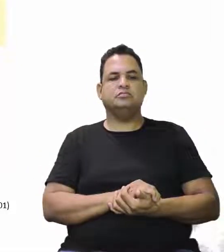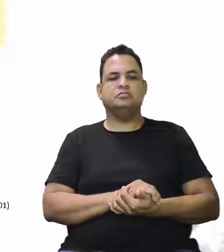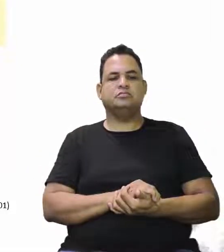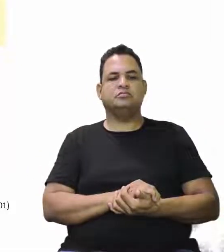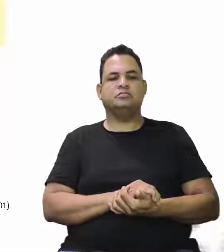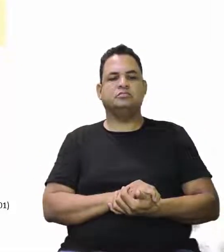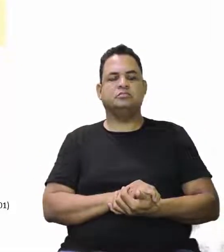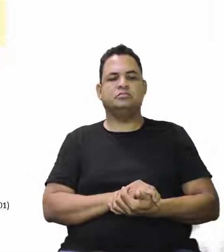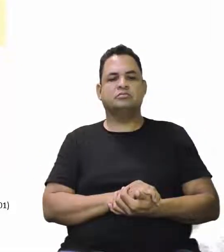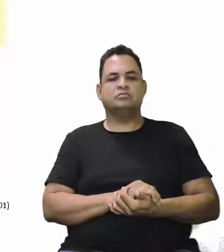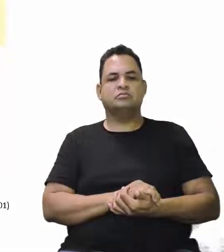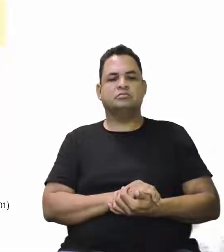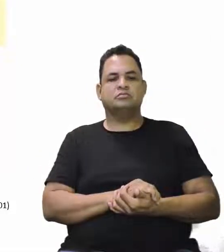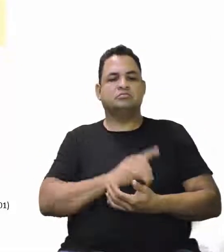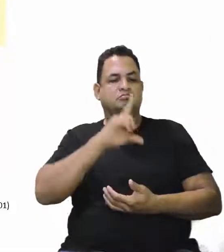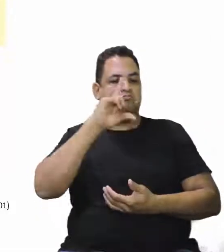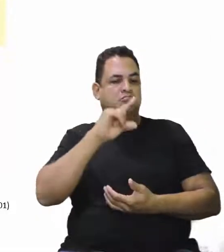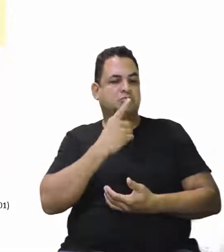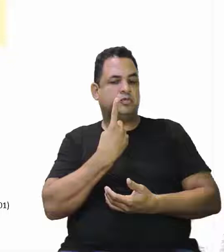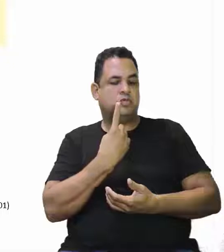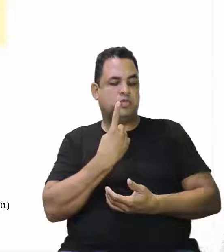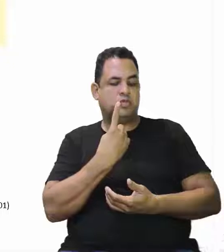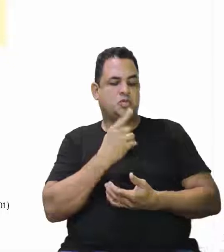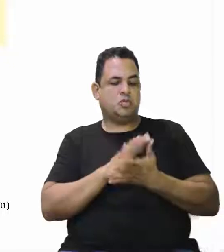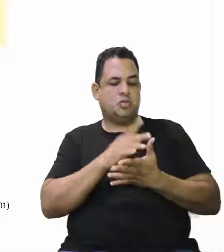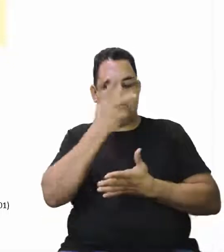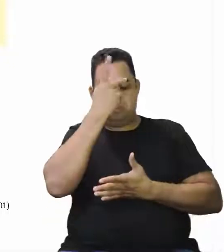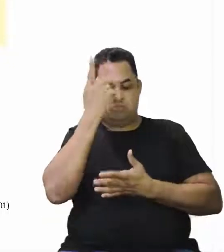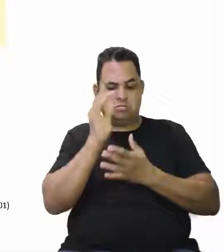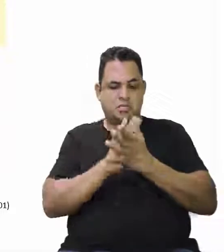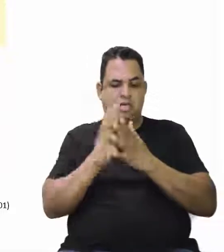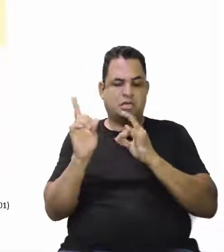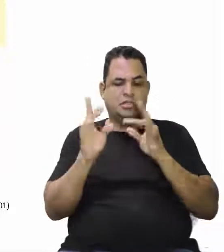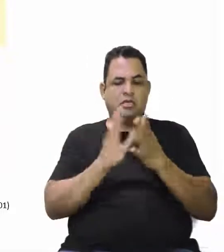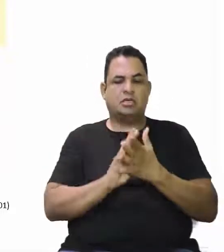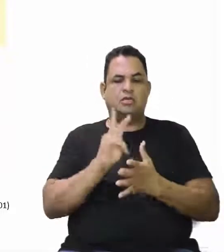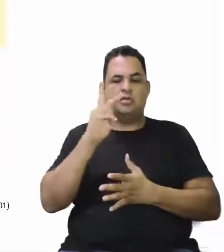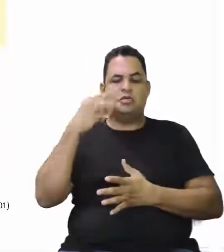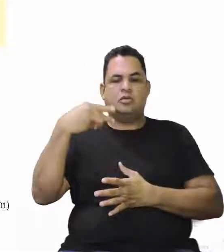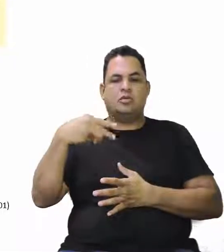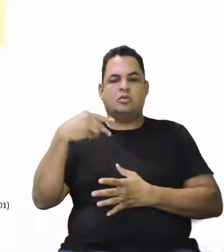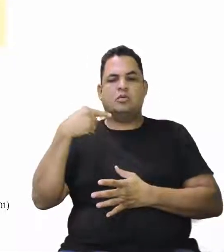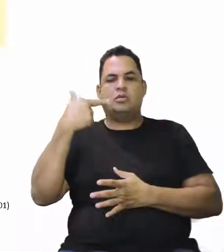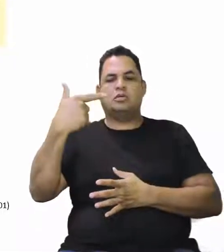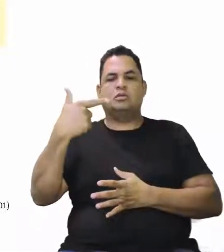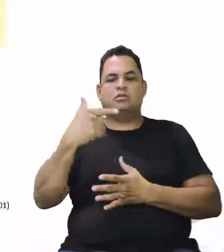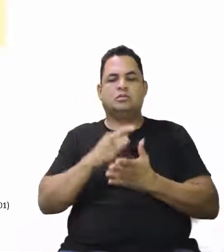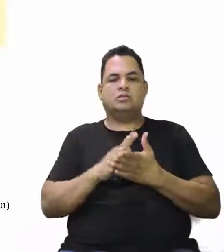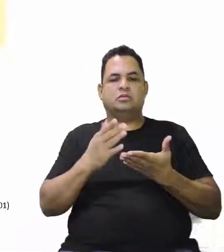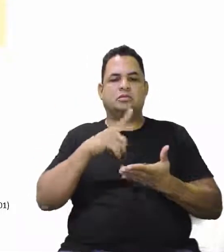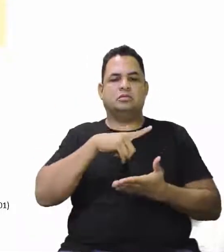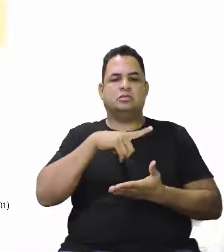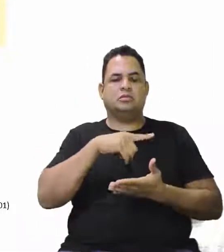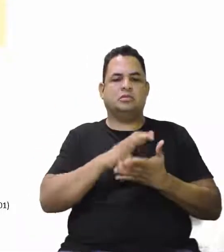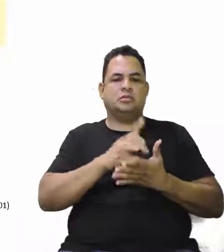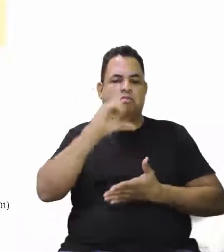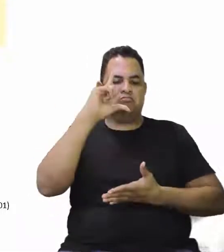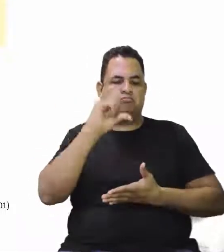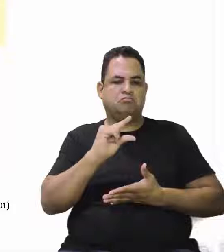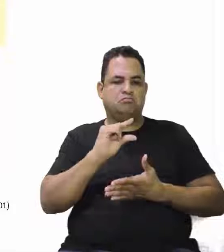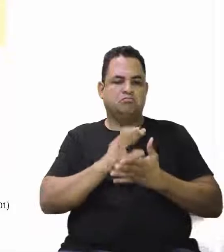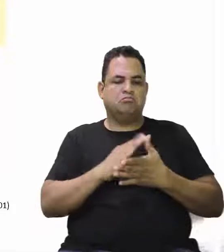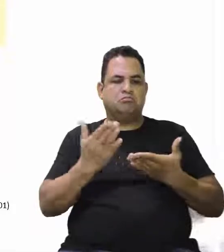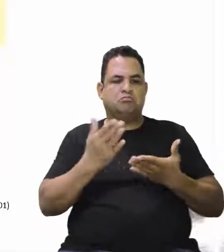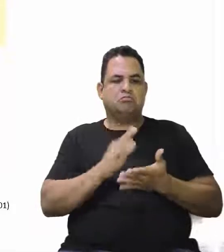mil habitantes. Menos de um habitante por quilômetro quadrado. Beleza? Então, a gente tinha uma pequena